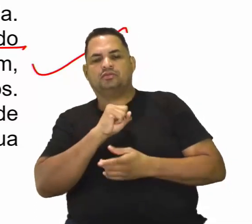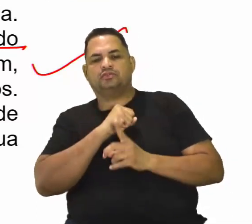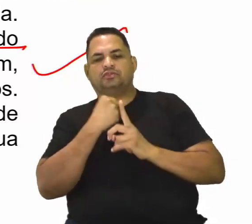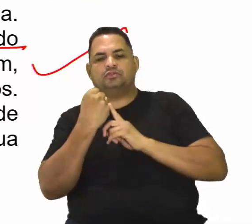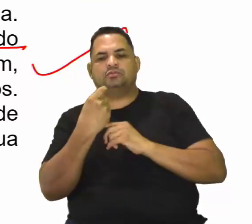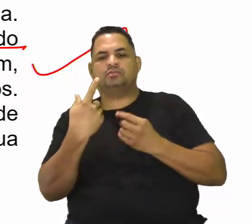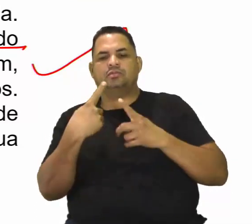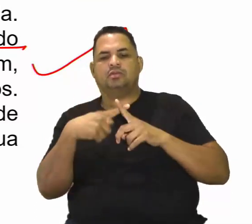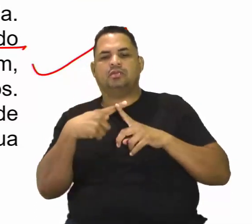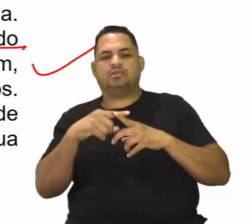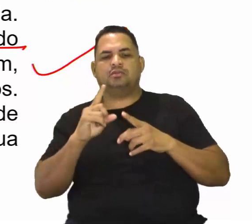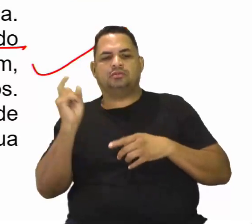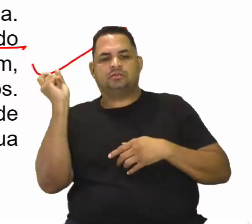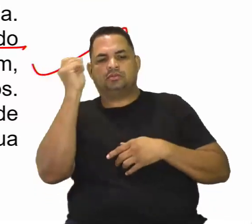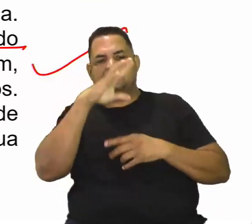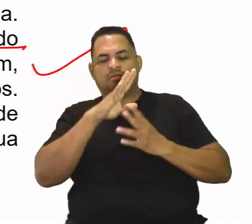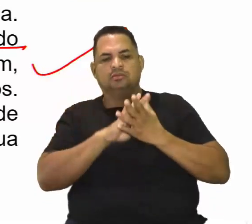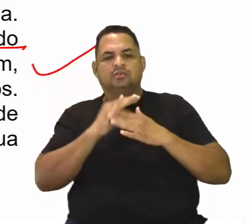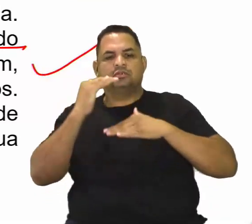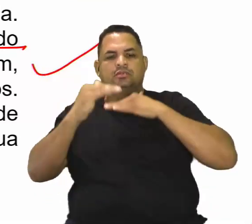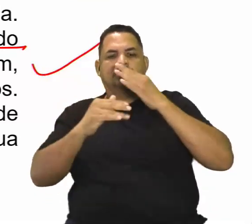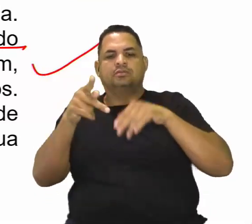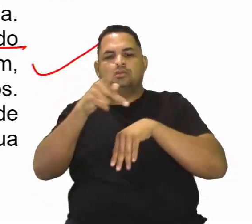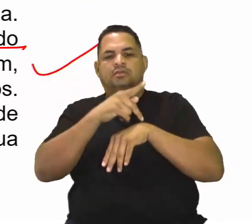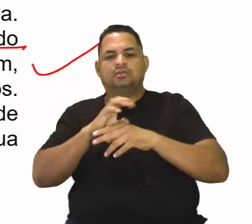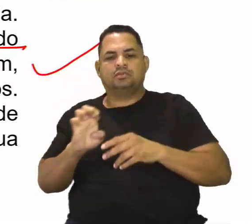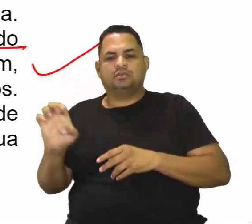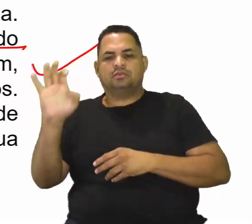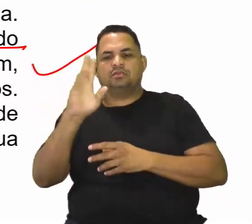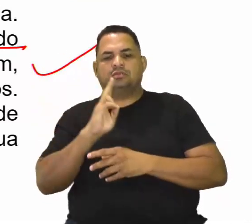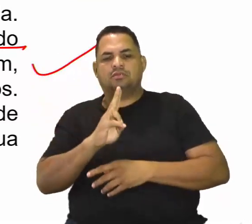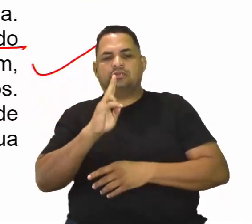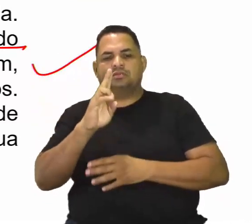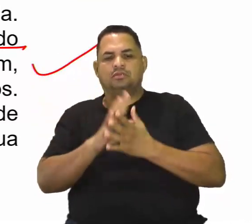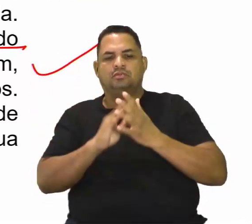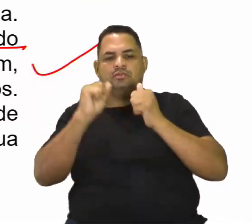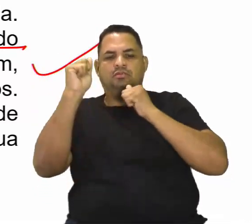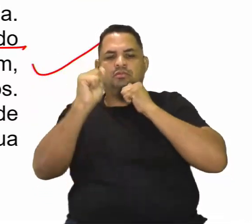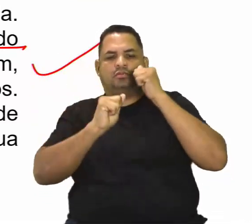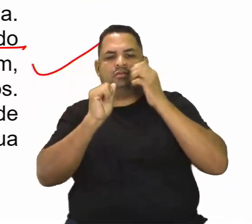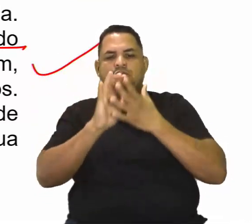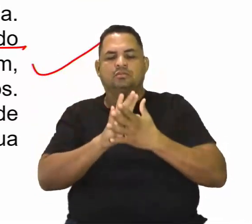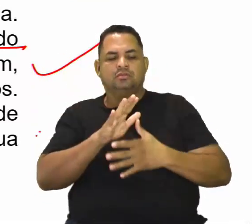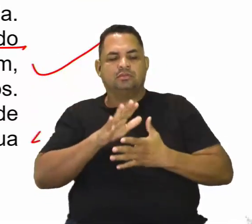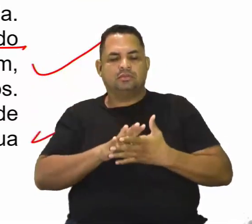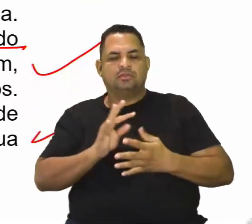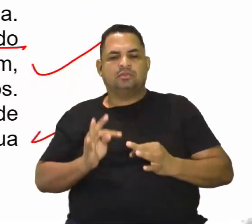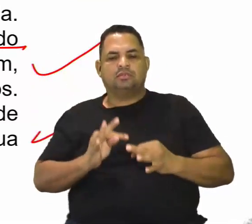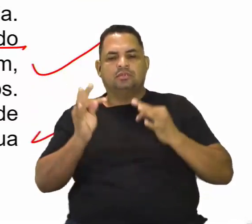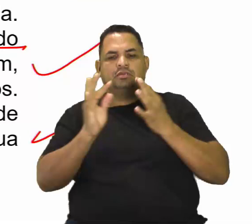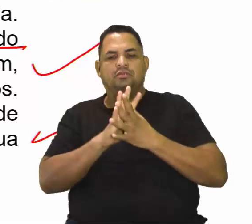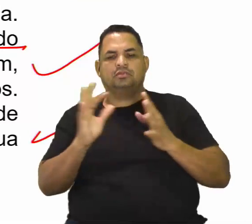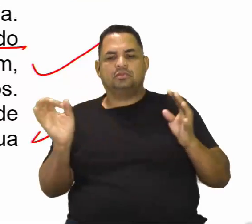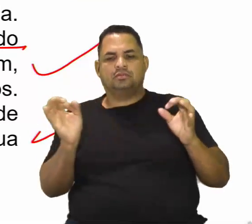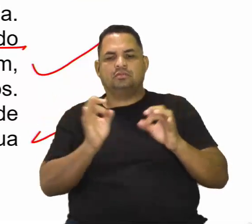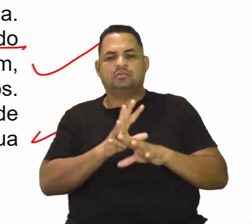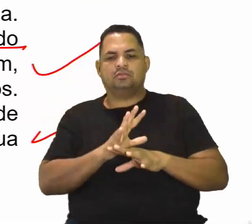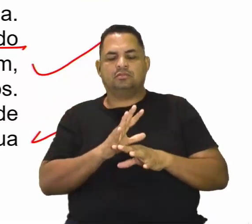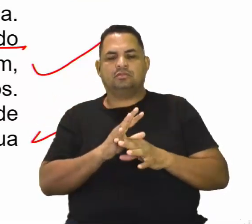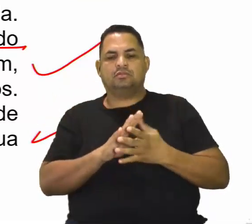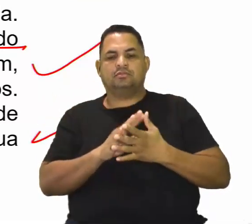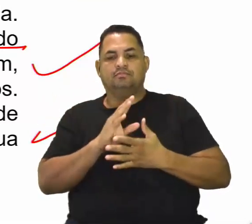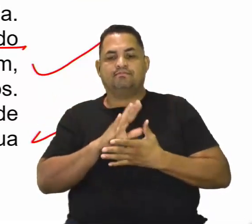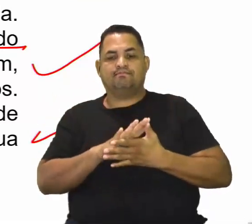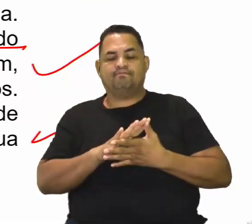das dificuldades de desenvolvimento dos países europeus em continuar a sua industrialização no setor de tecnologia pronta? E